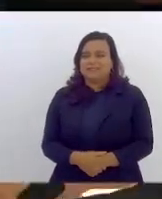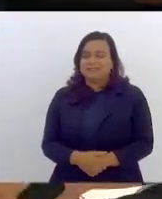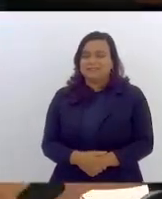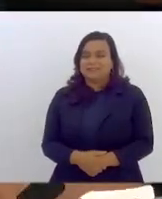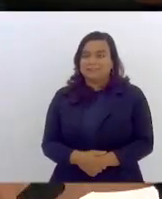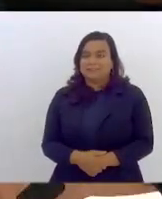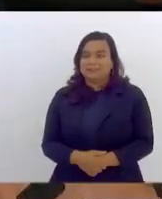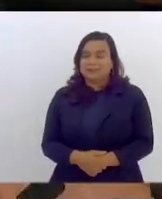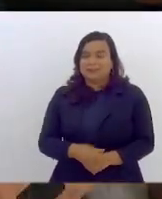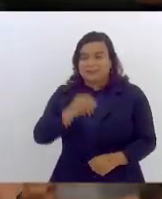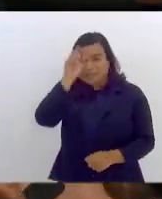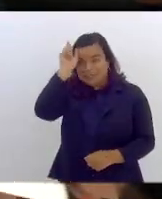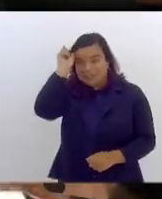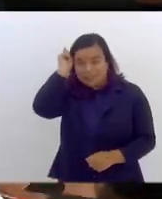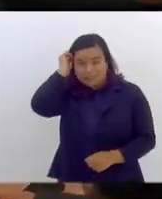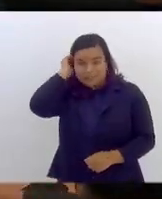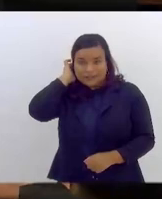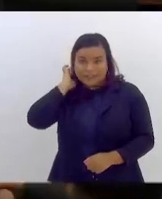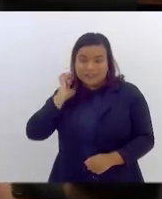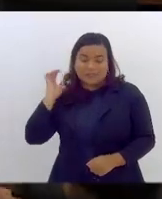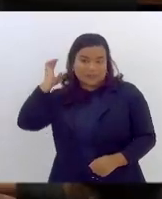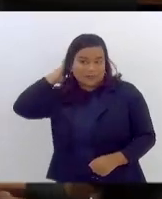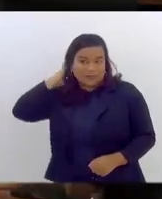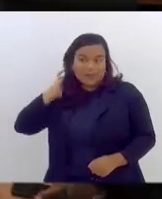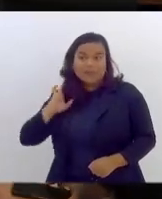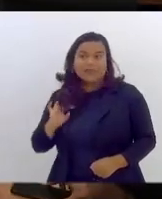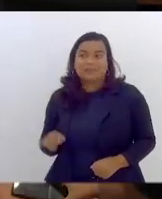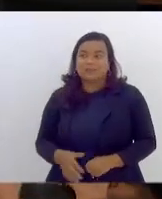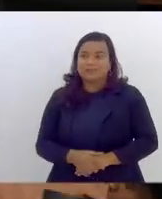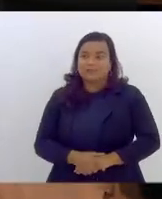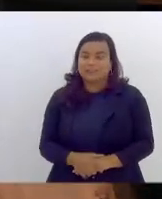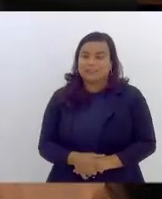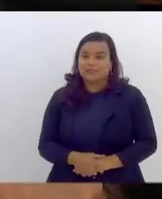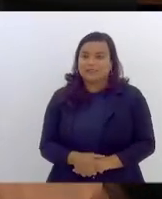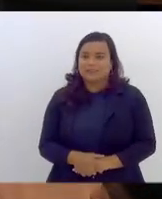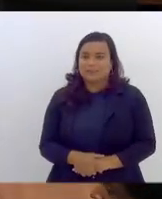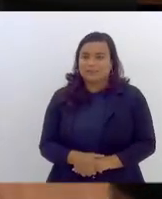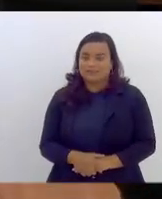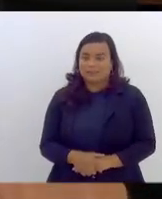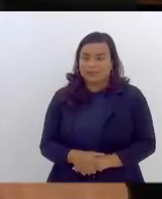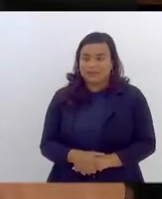Você se empurra para trás, esse negócio é tão estranho. Hein? Vamos pegar aqui, ó.